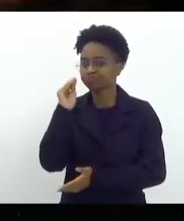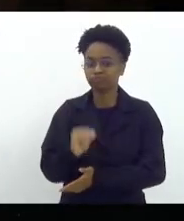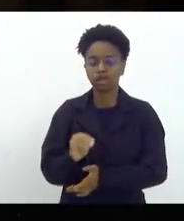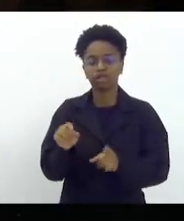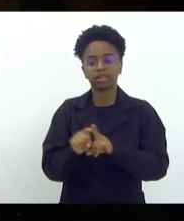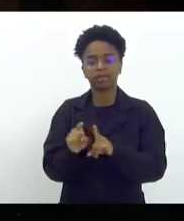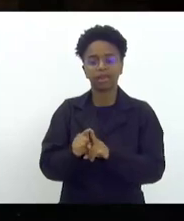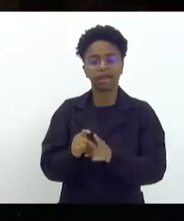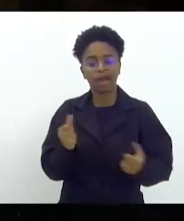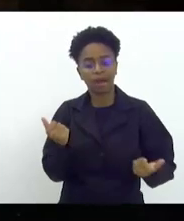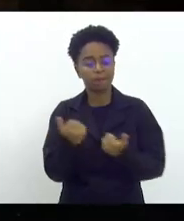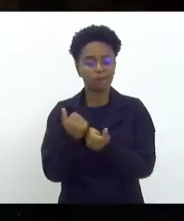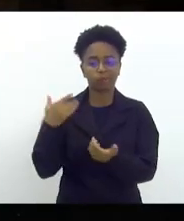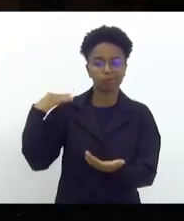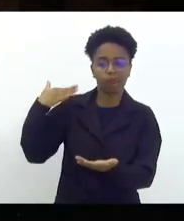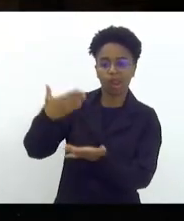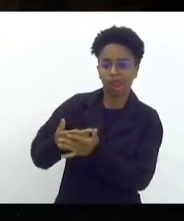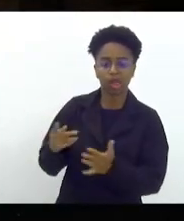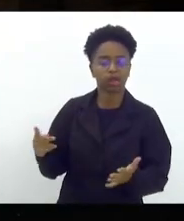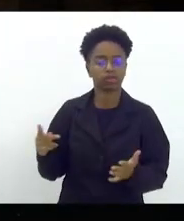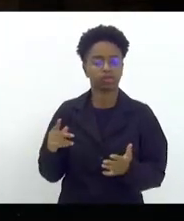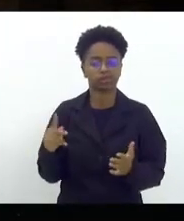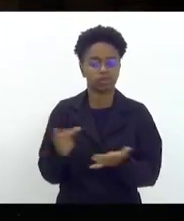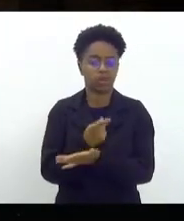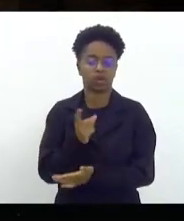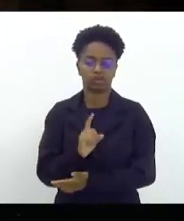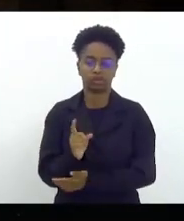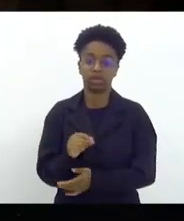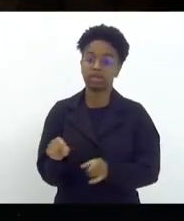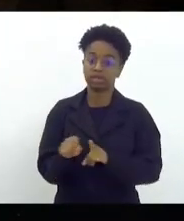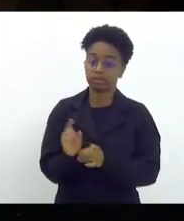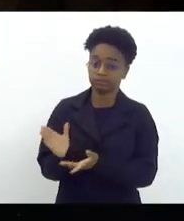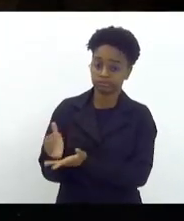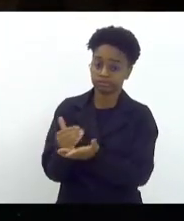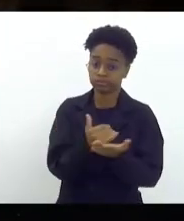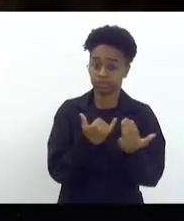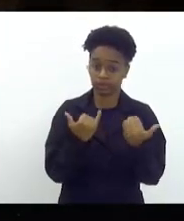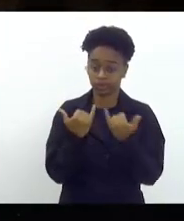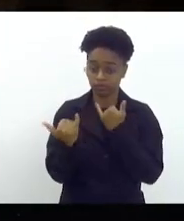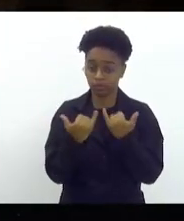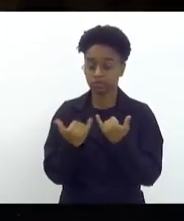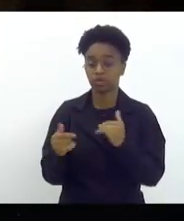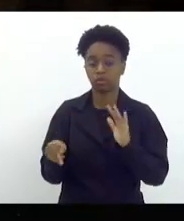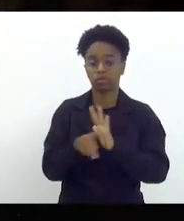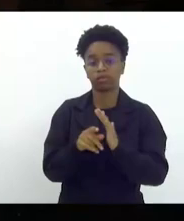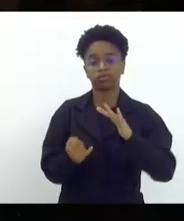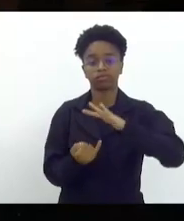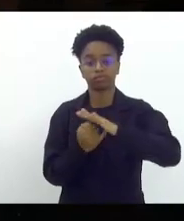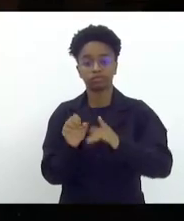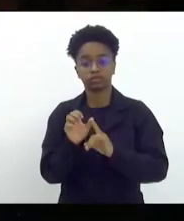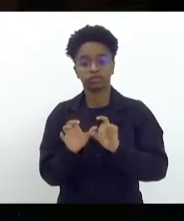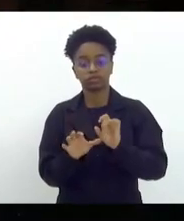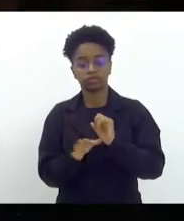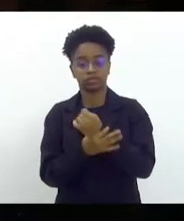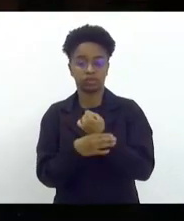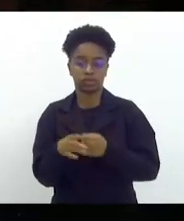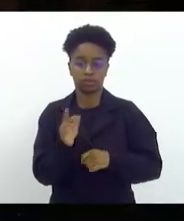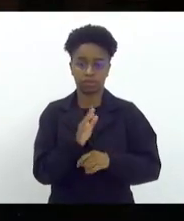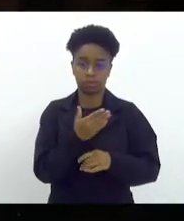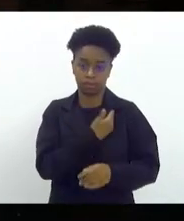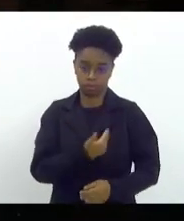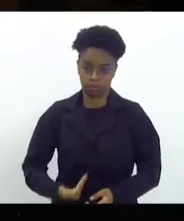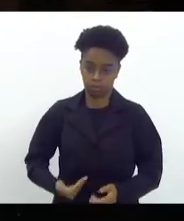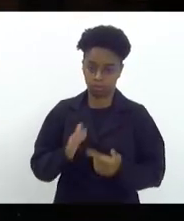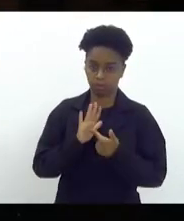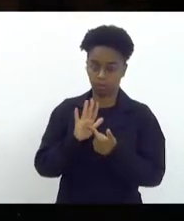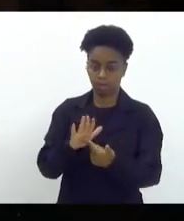históricas que se perpetuam segundo os dados do Instituto de Segurança Pública publicado em 2018 até